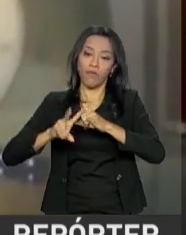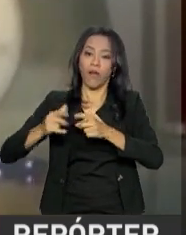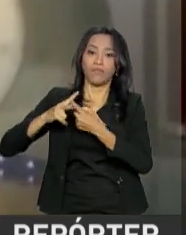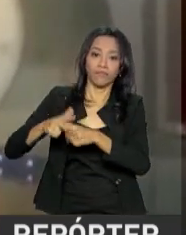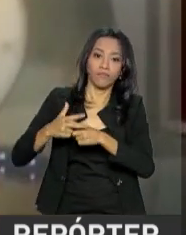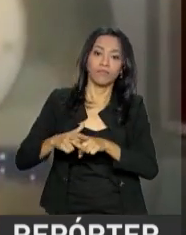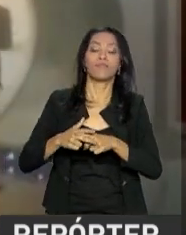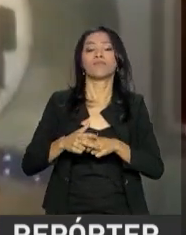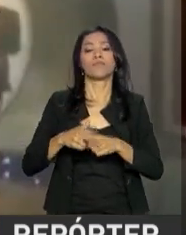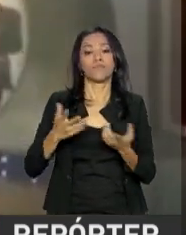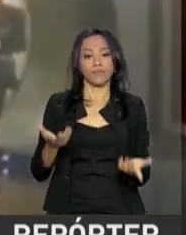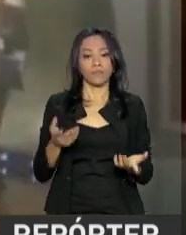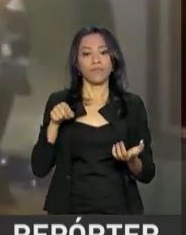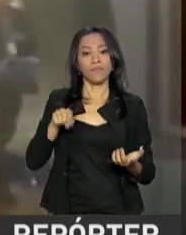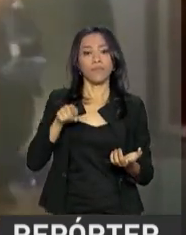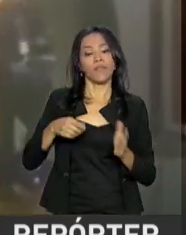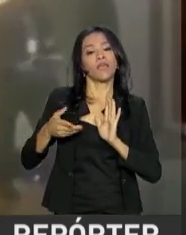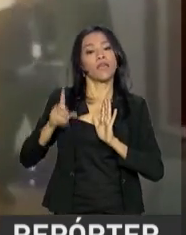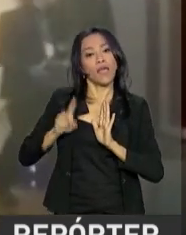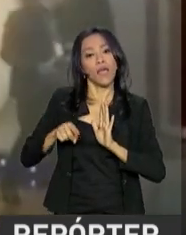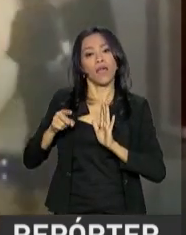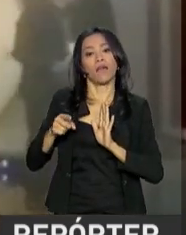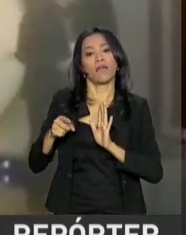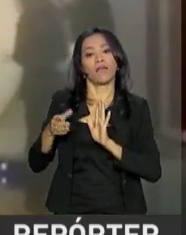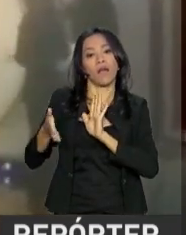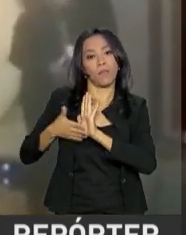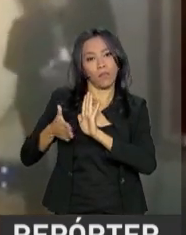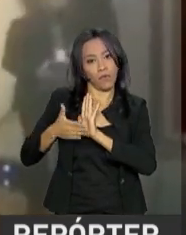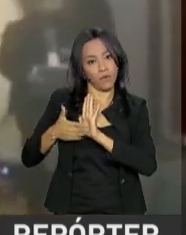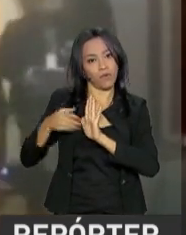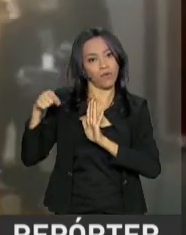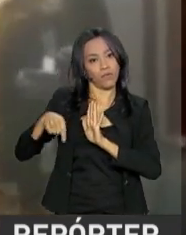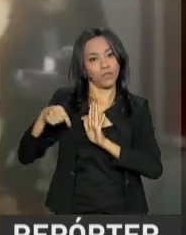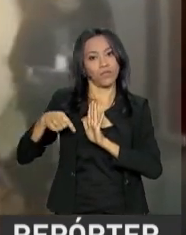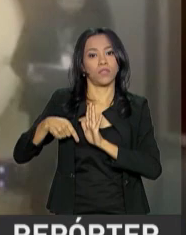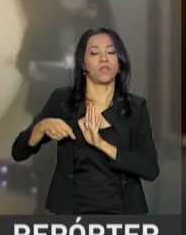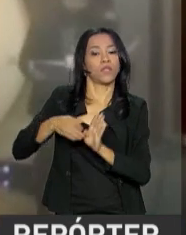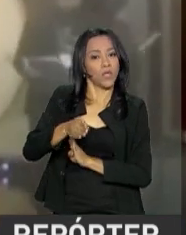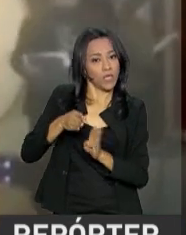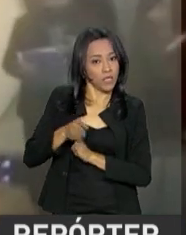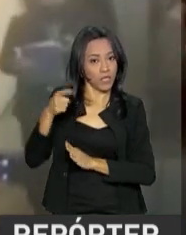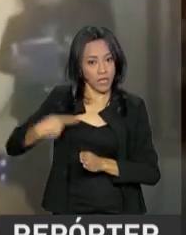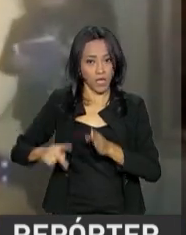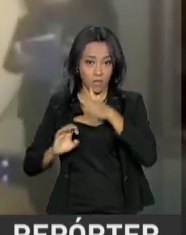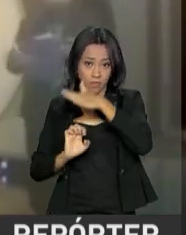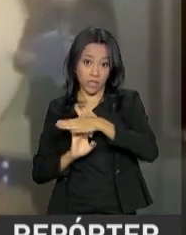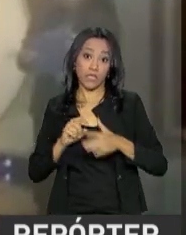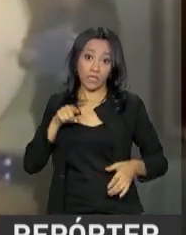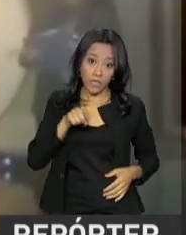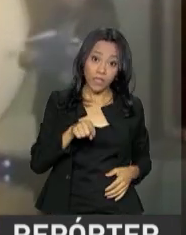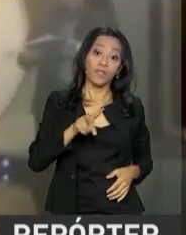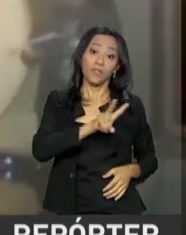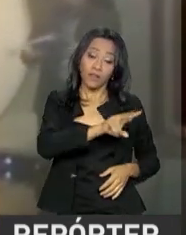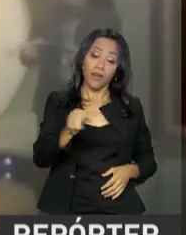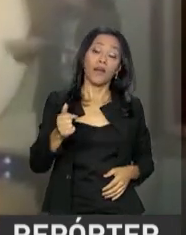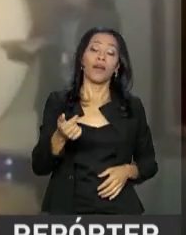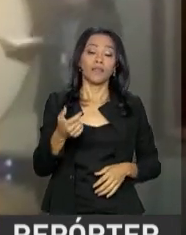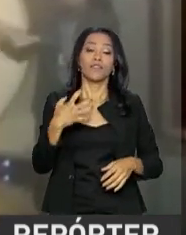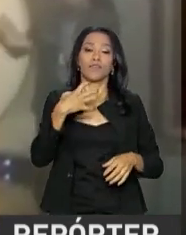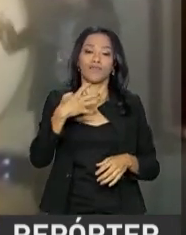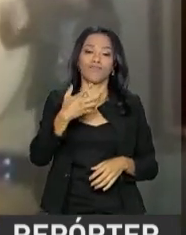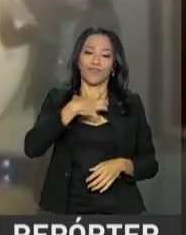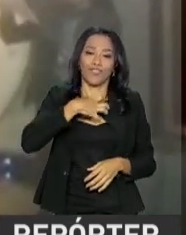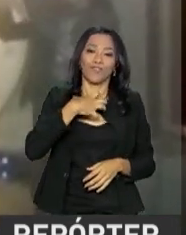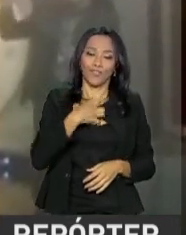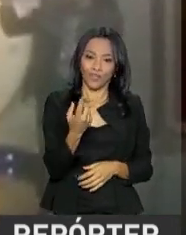do que o proposto pela agência nacional de energia elétrica e isso vai impactar no bolso do consumidor brasileiro